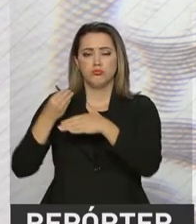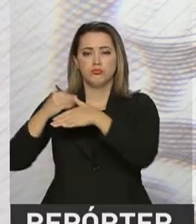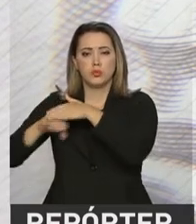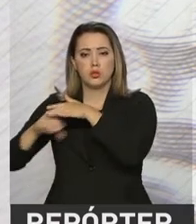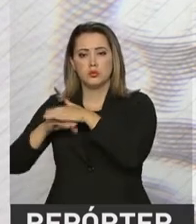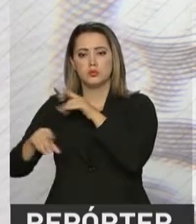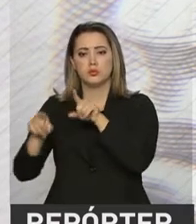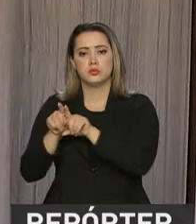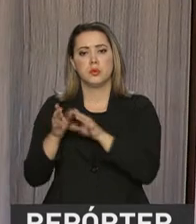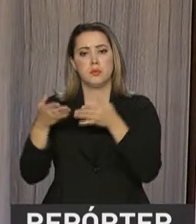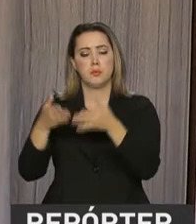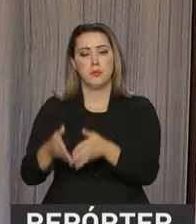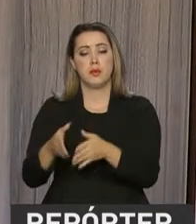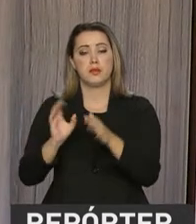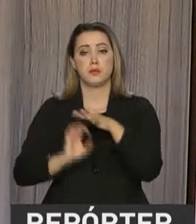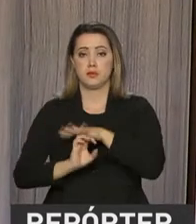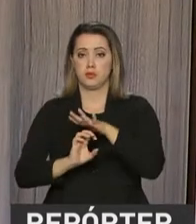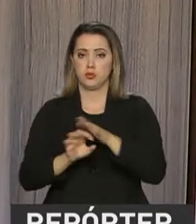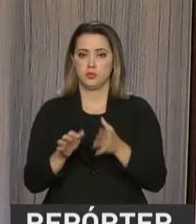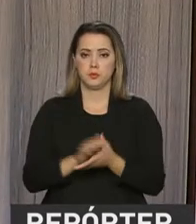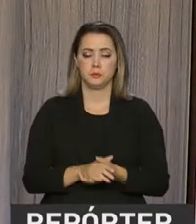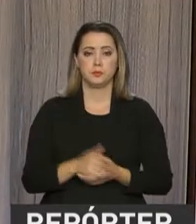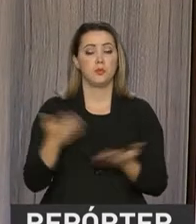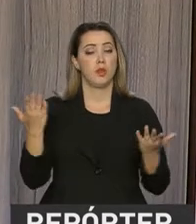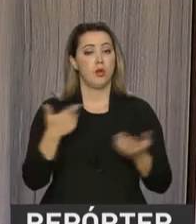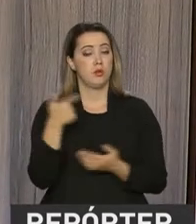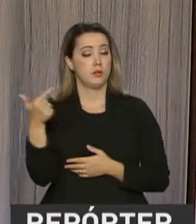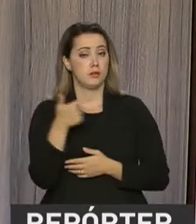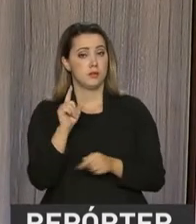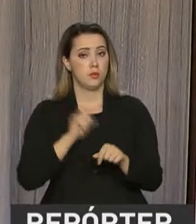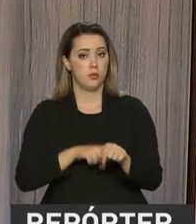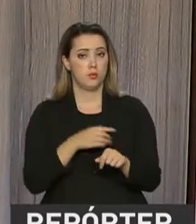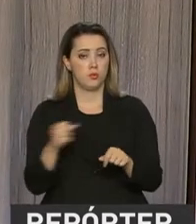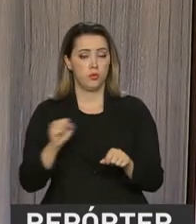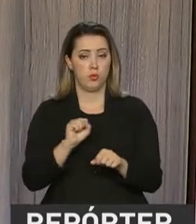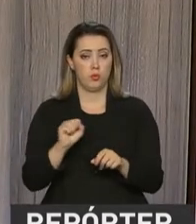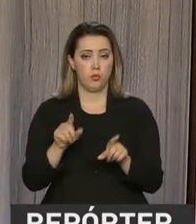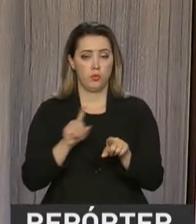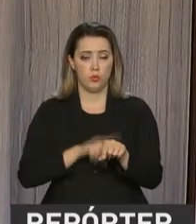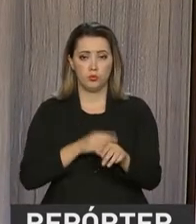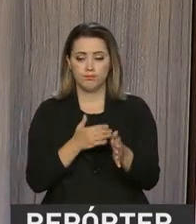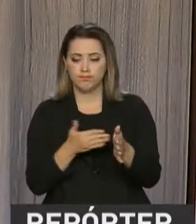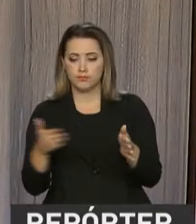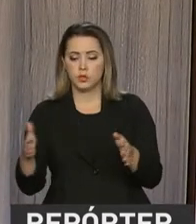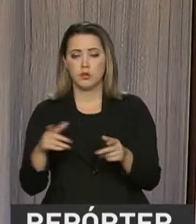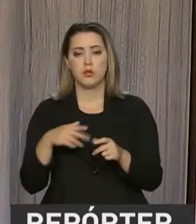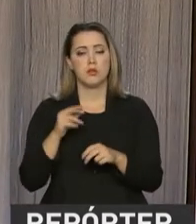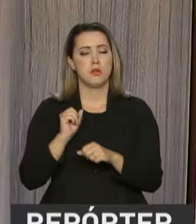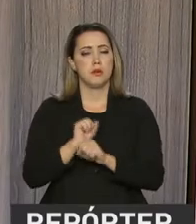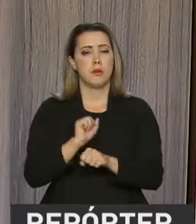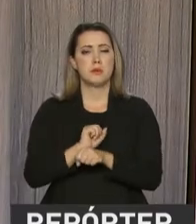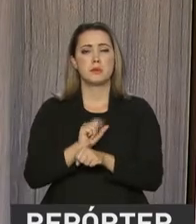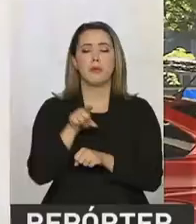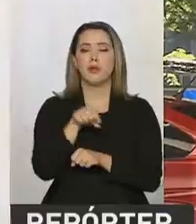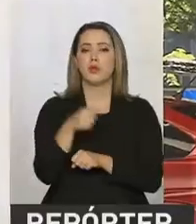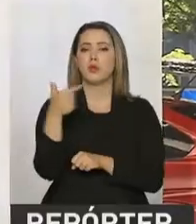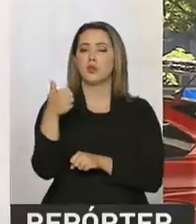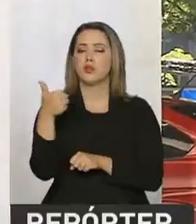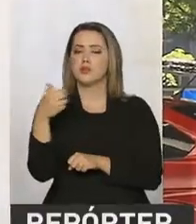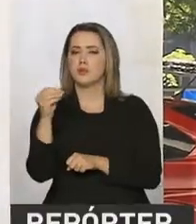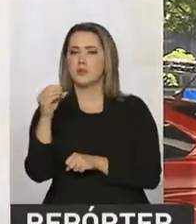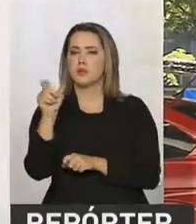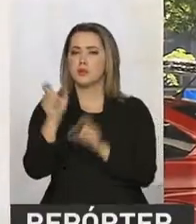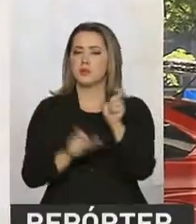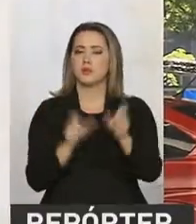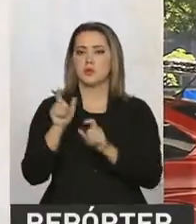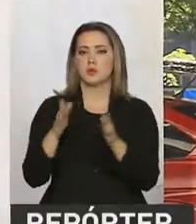em sociedade nesta segunda etapa a receita espera a participação de dois mil e 100 contribuintes até agora